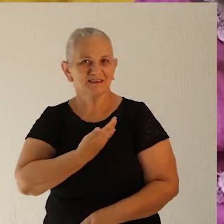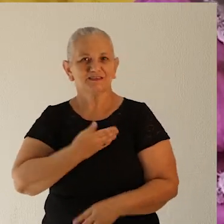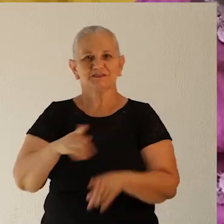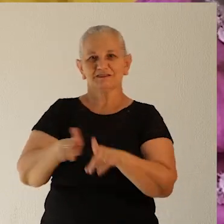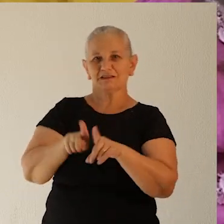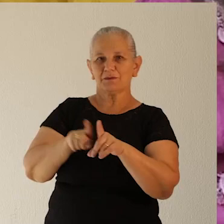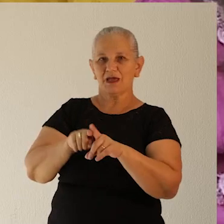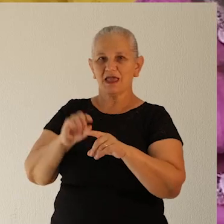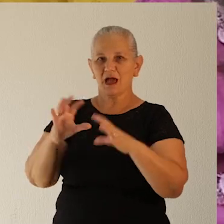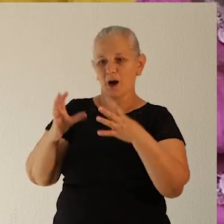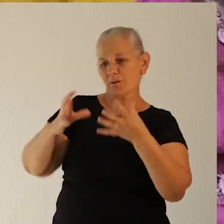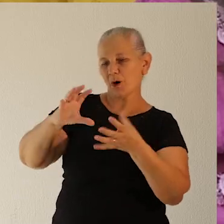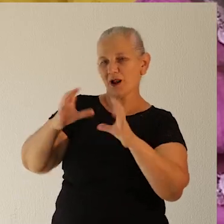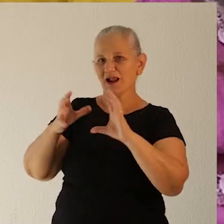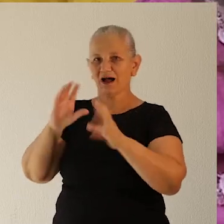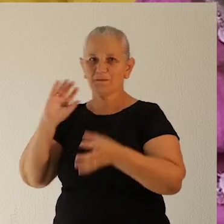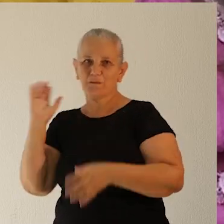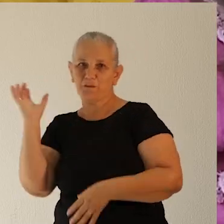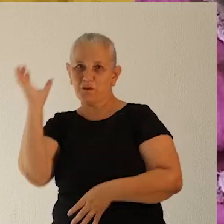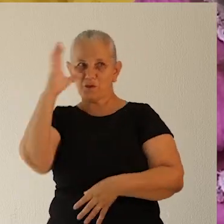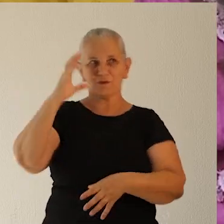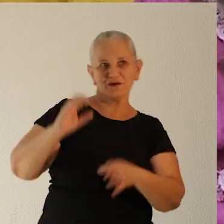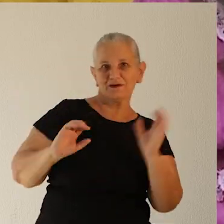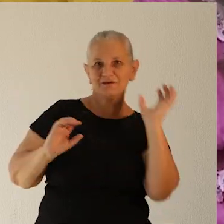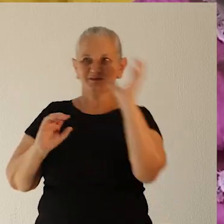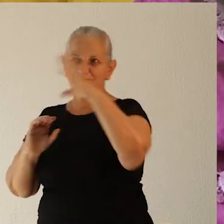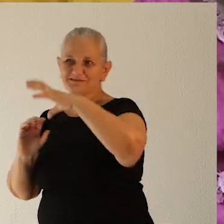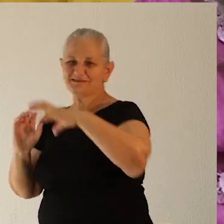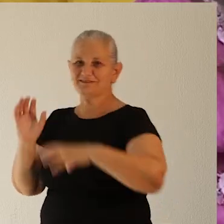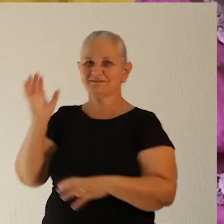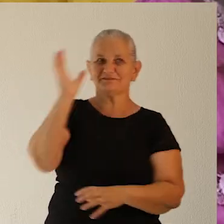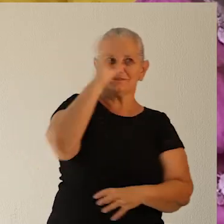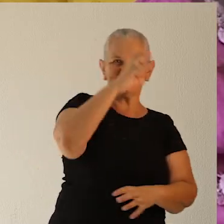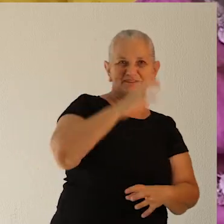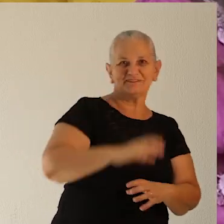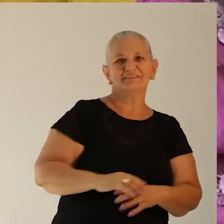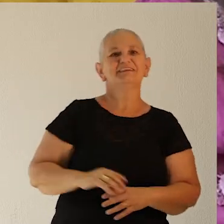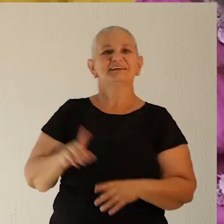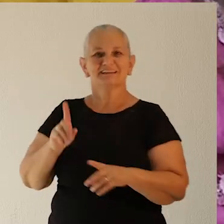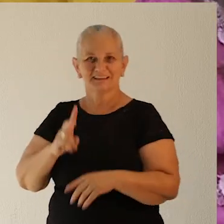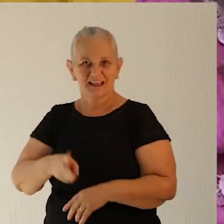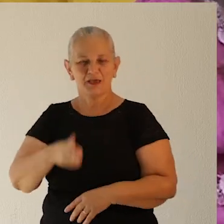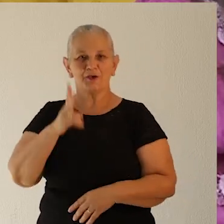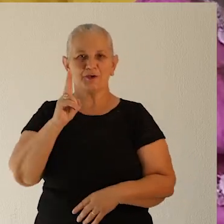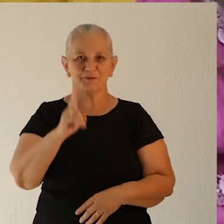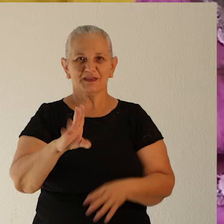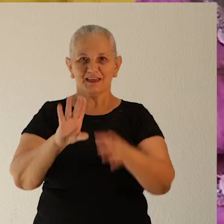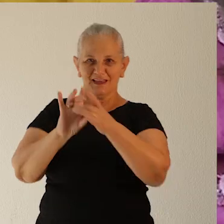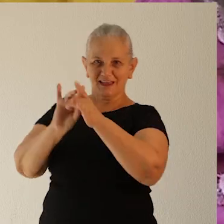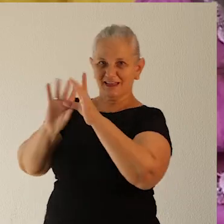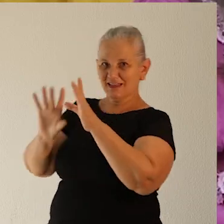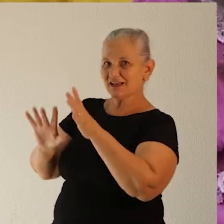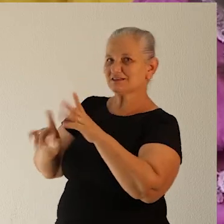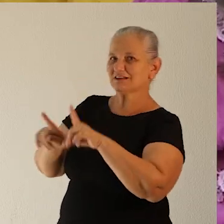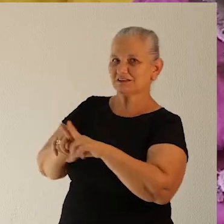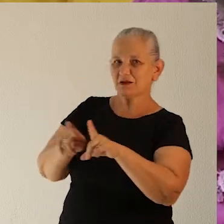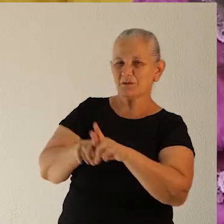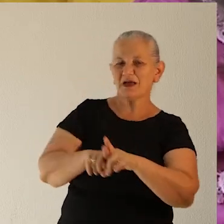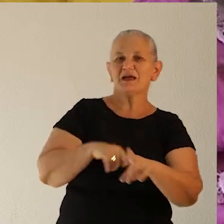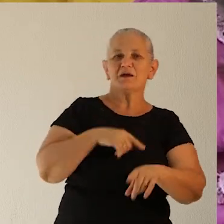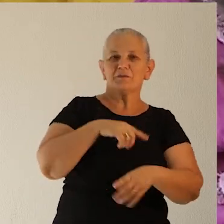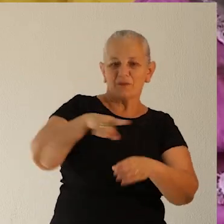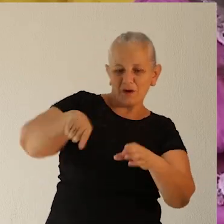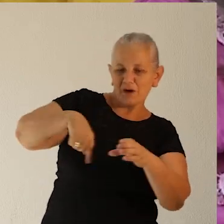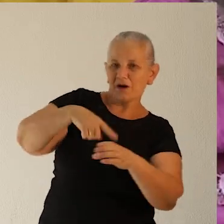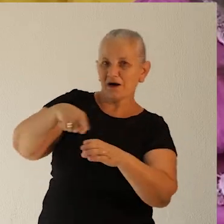bola pegar no jogo do bobinho. Rebola a bola pra cá, rebola a bola pra lá, não deixa o bambolê parar de